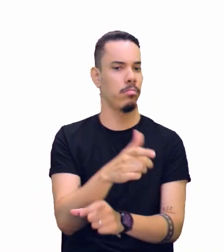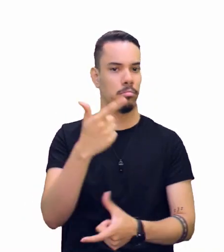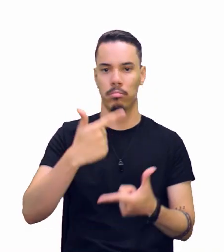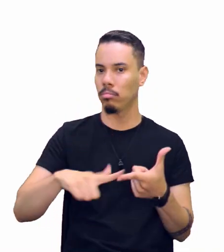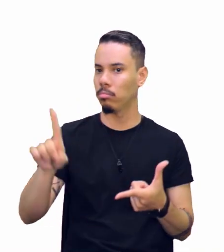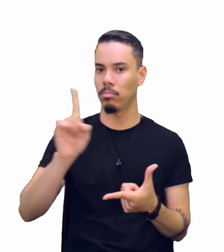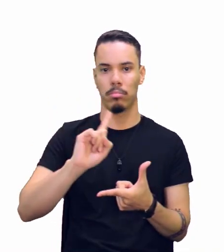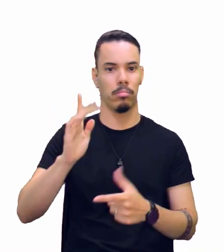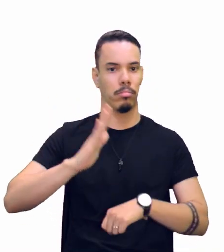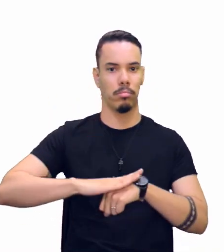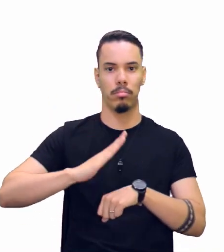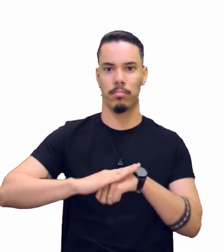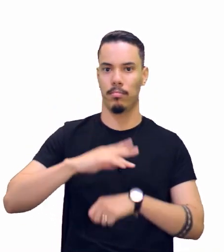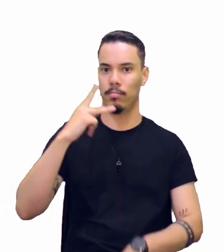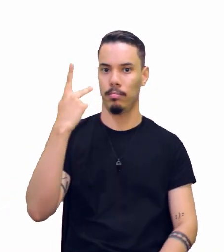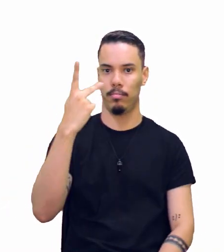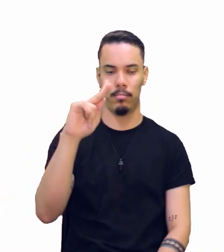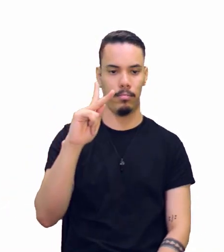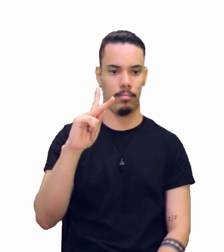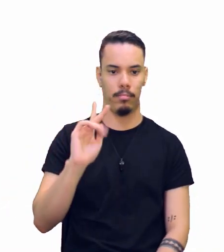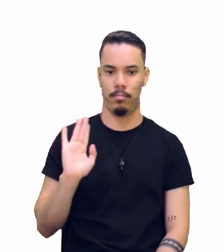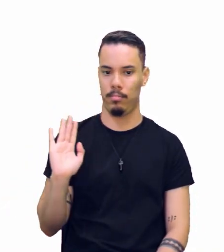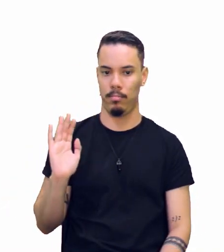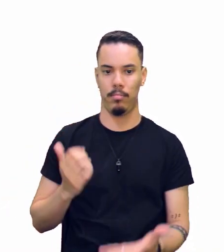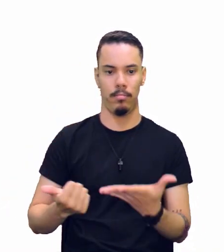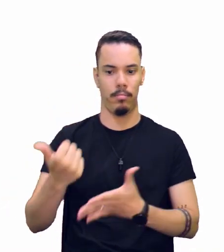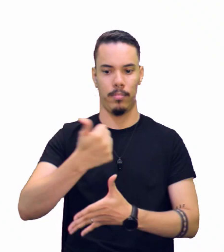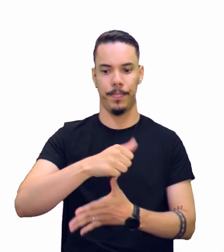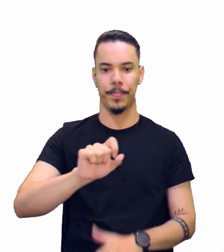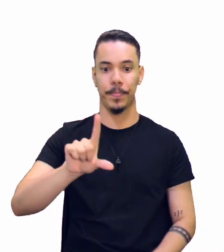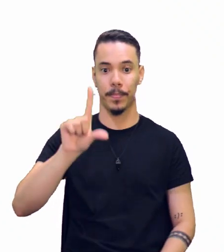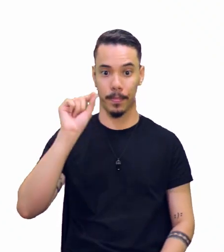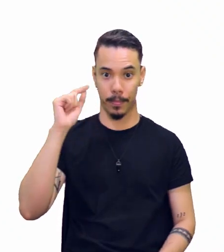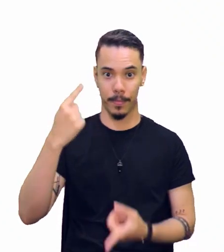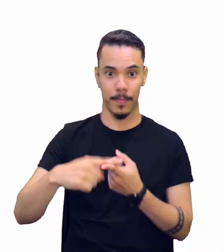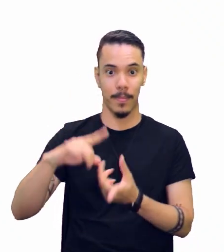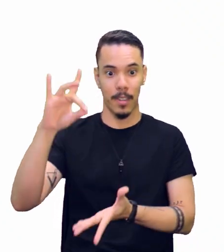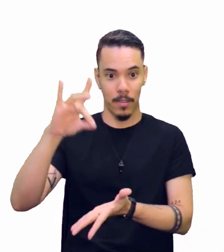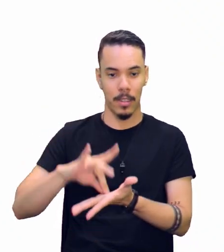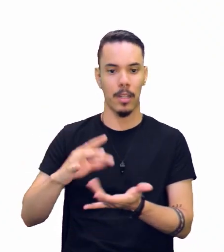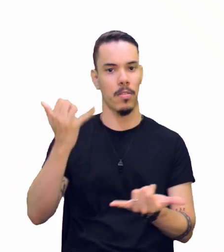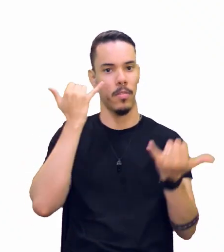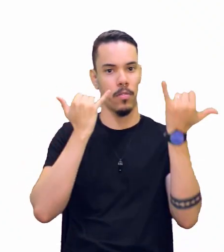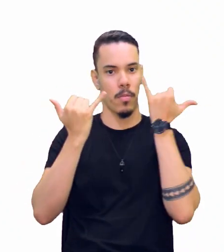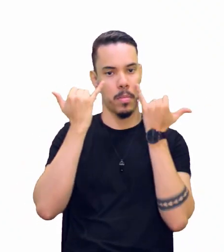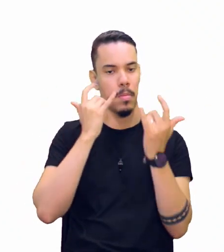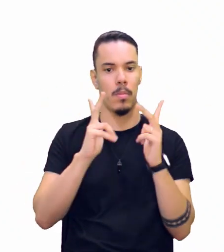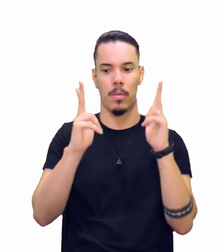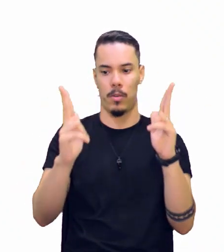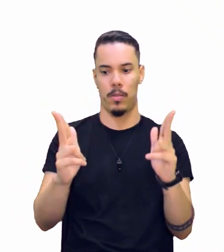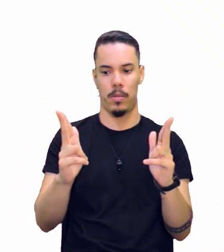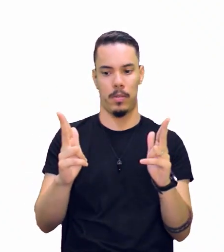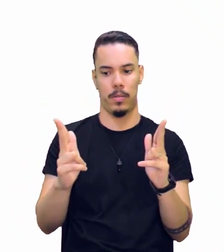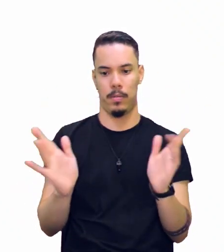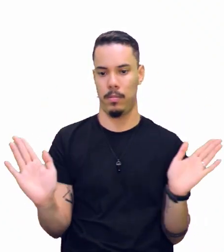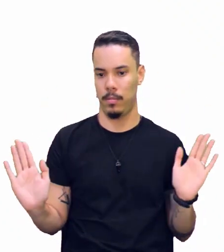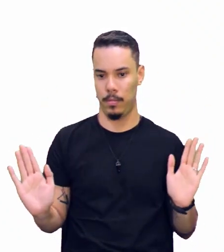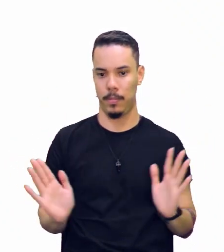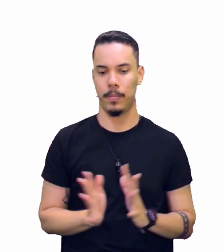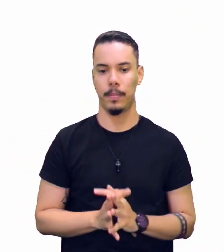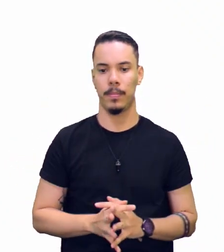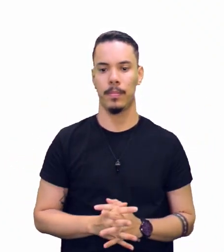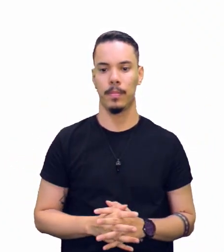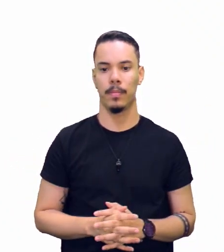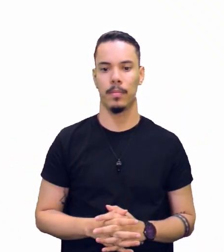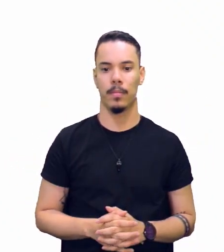Isso aí é uma questão de gosto, de preferência, porque na verdade a informação é a mesma. Derrete, o que